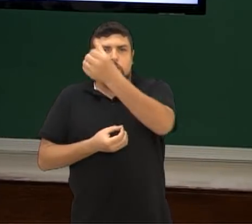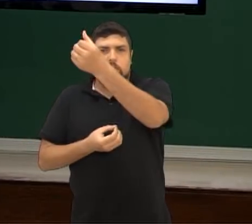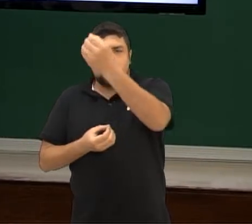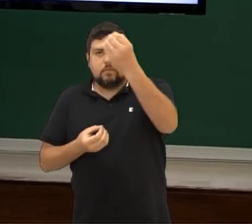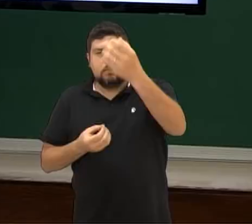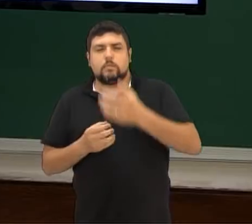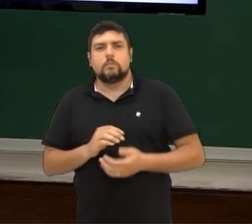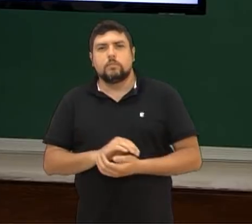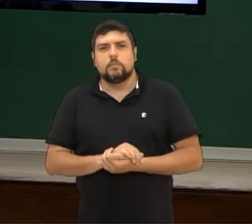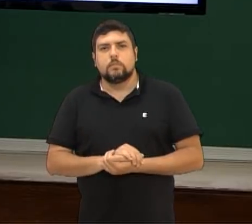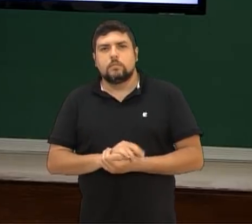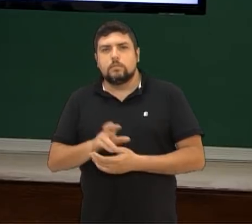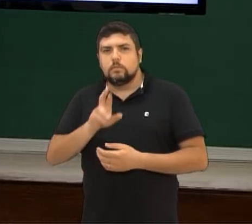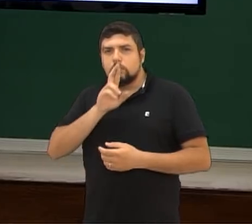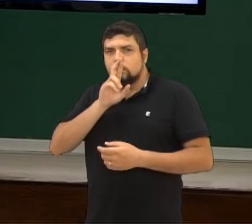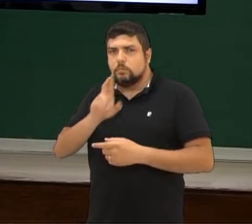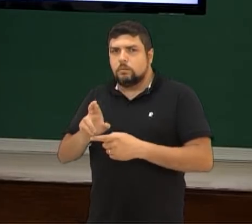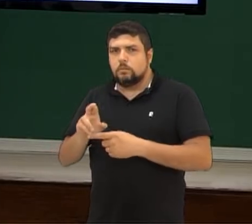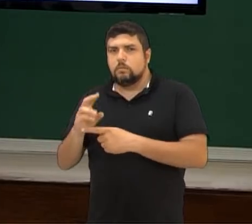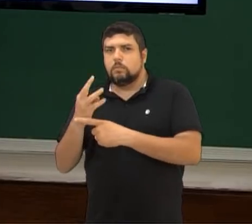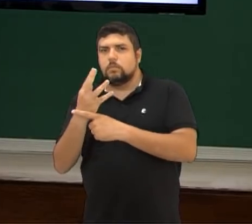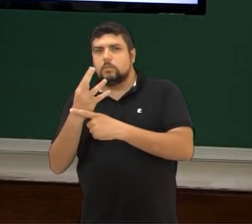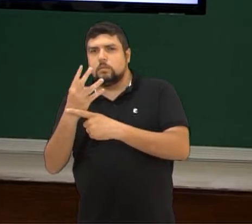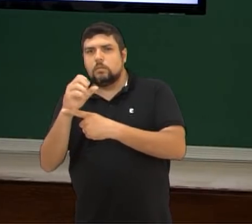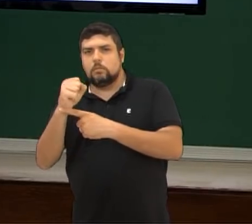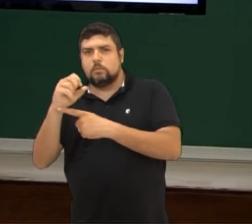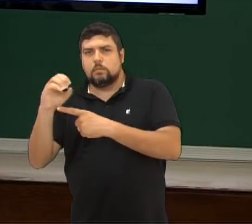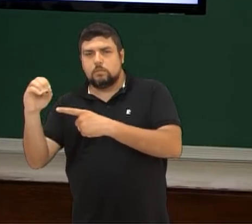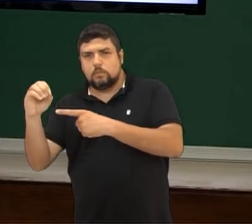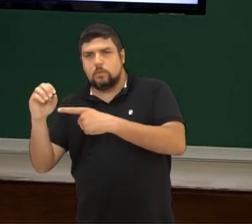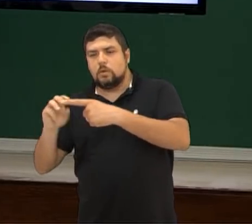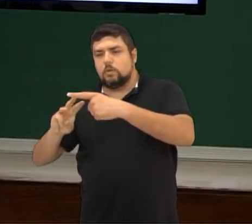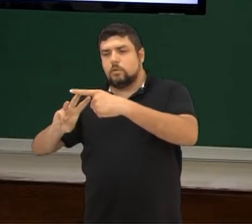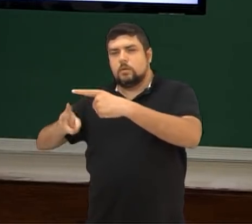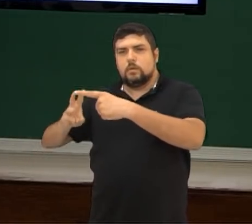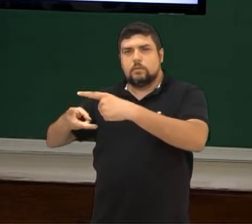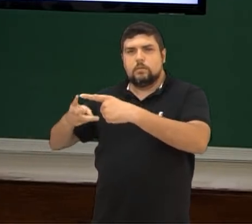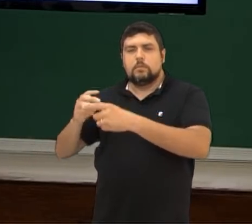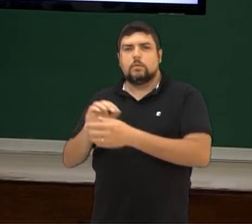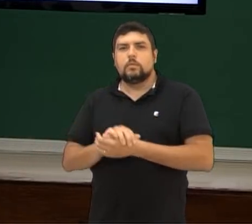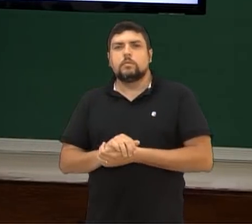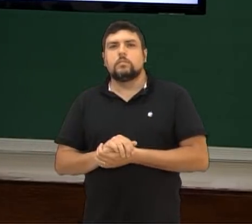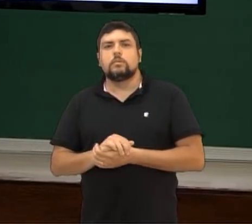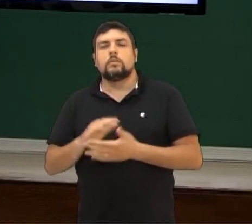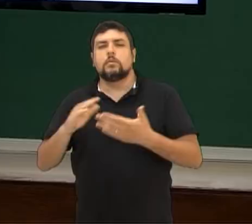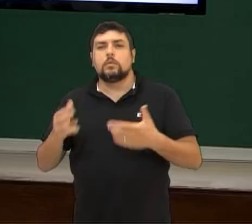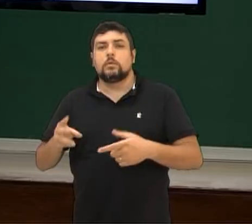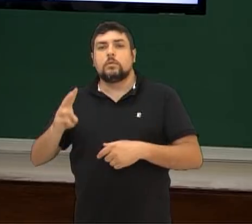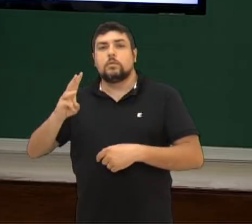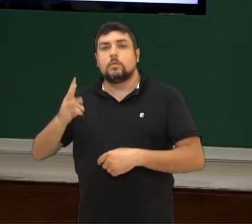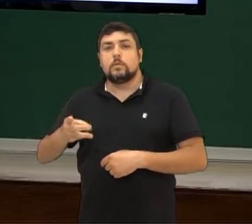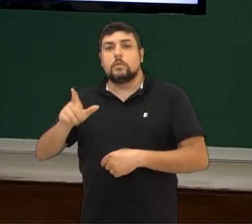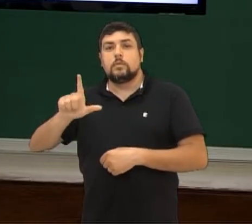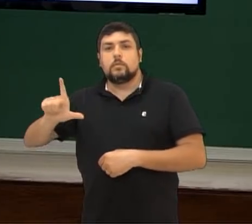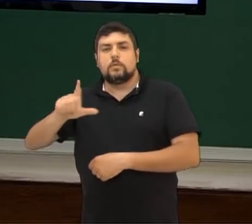o resultado seria o 3.000. Logo, são 3.000 litros de álcool.